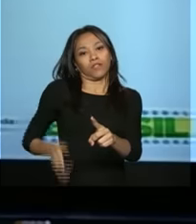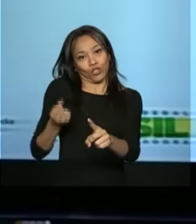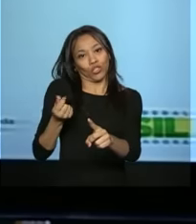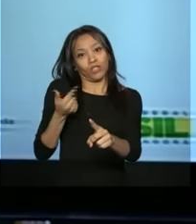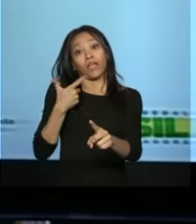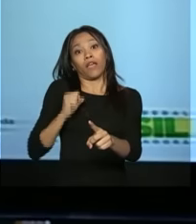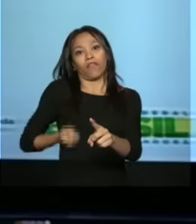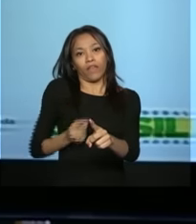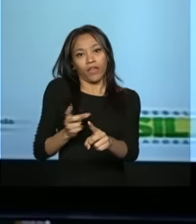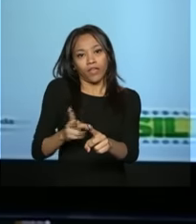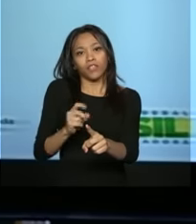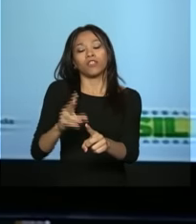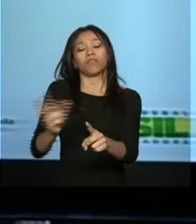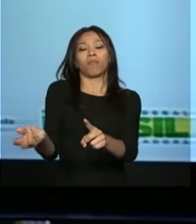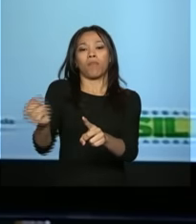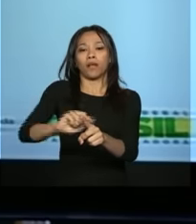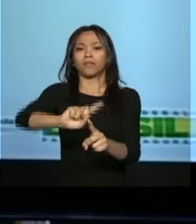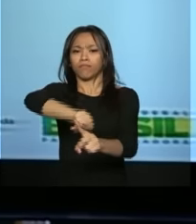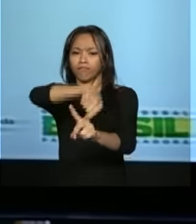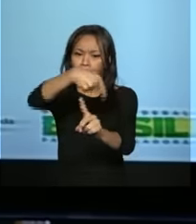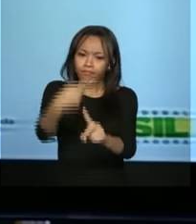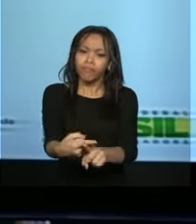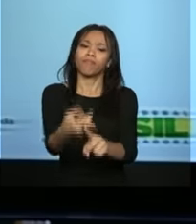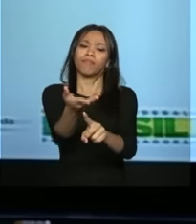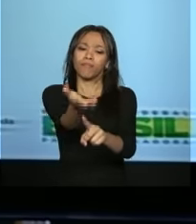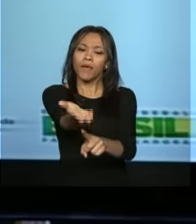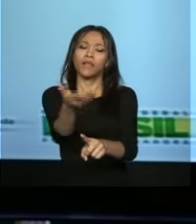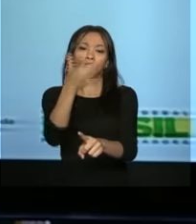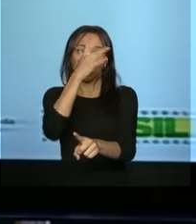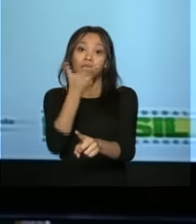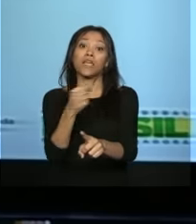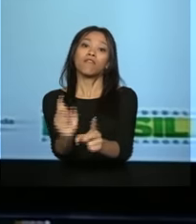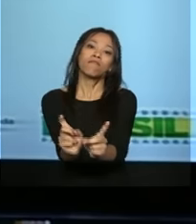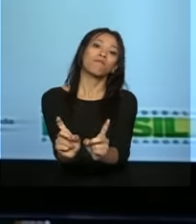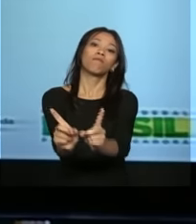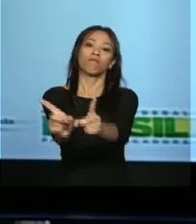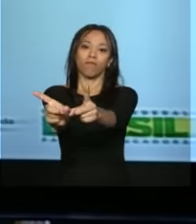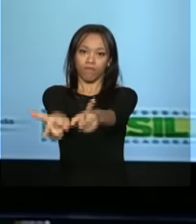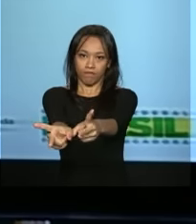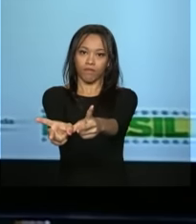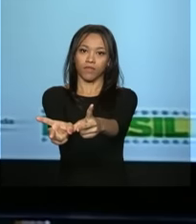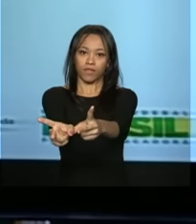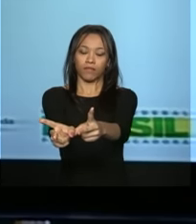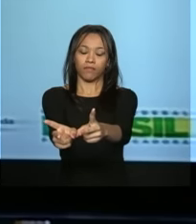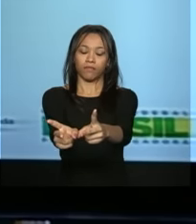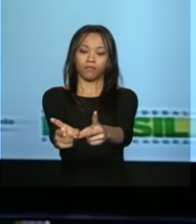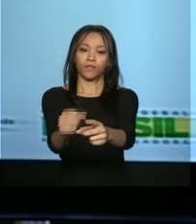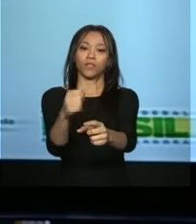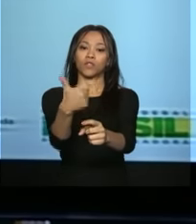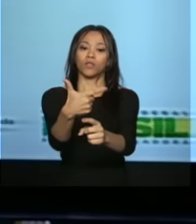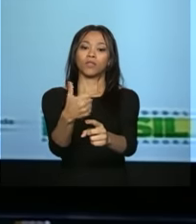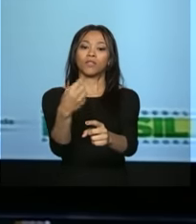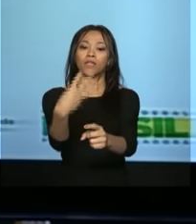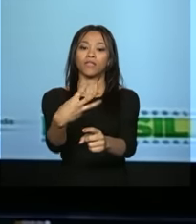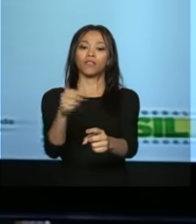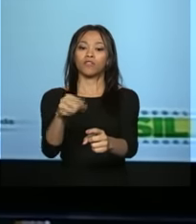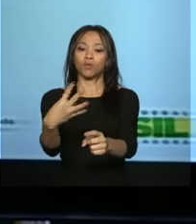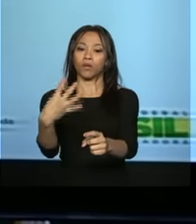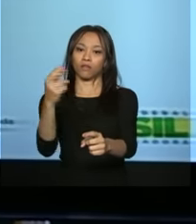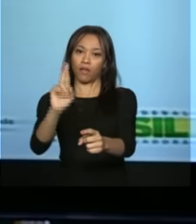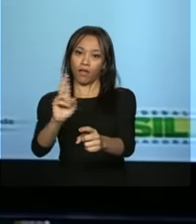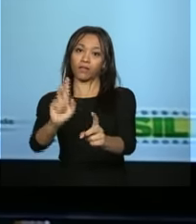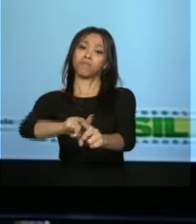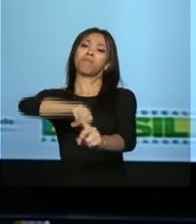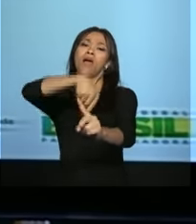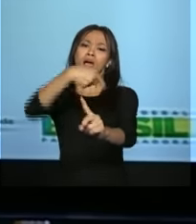mais R 520 a margem do distribuidor 2 2000 200 3 324